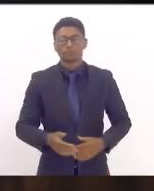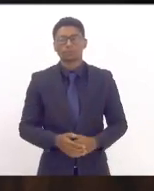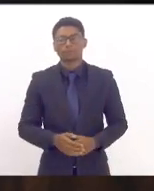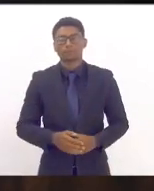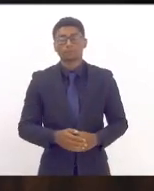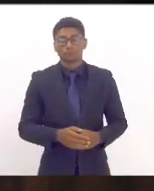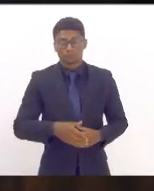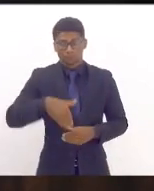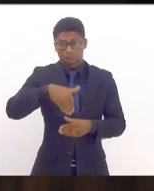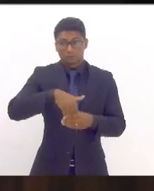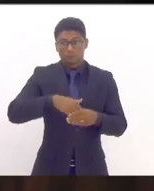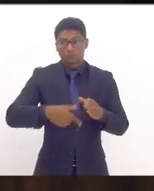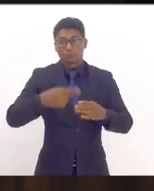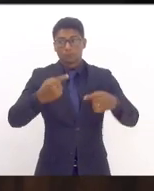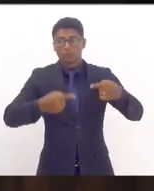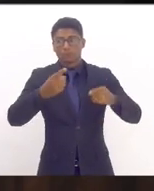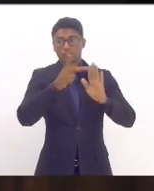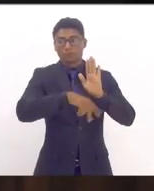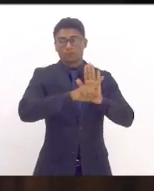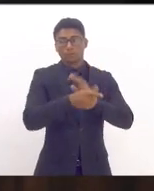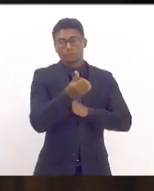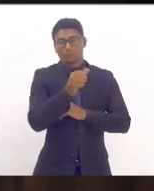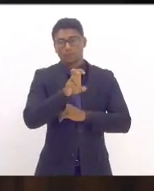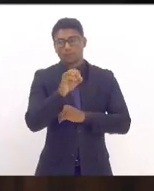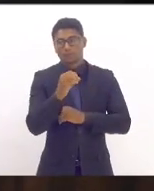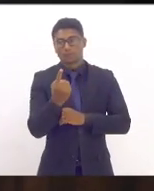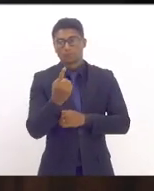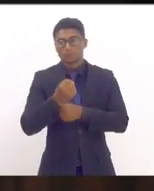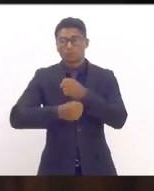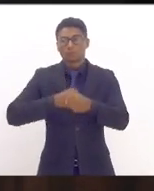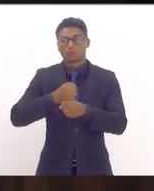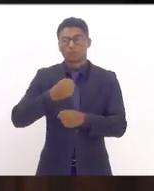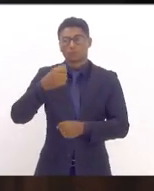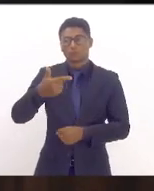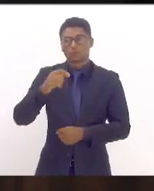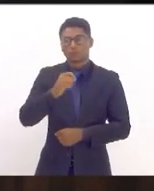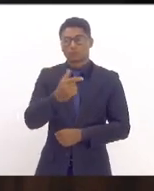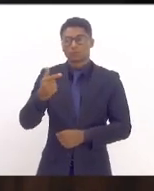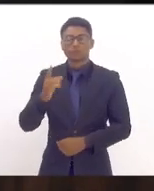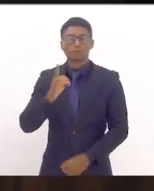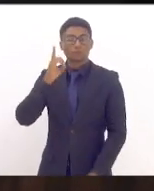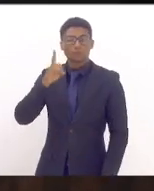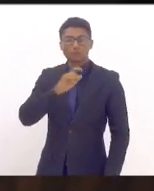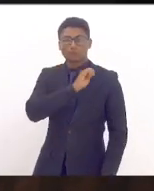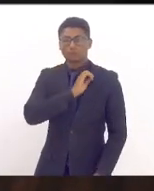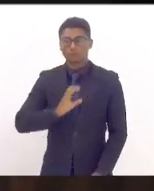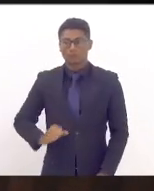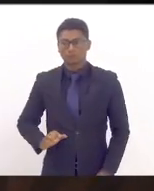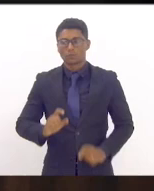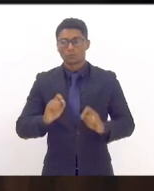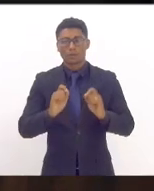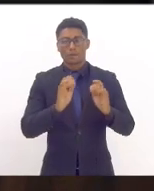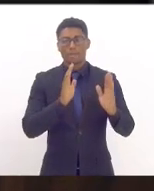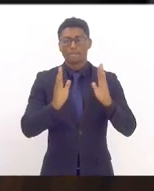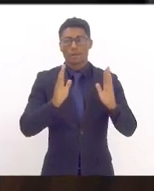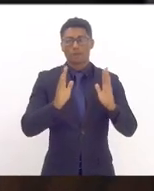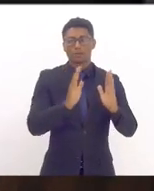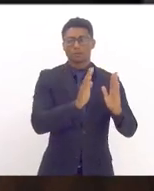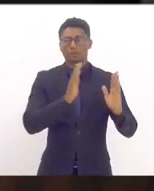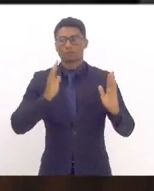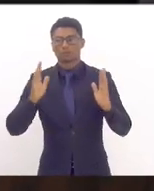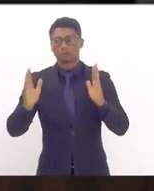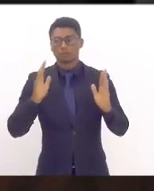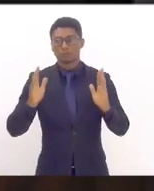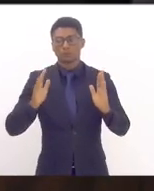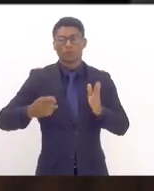em votação única projeto de lei 6501 de 22 de autoria Deputado André Ceciliano que prorroga o prazo de fluição do